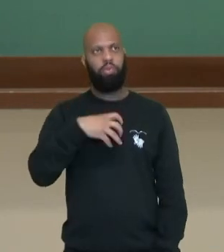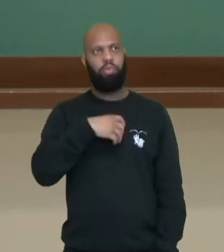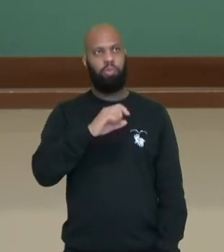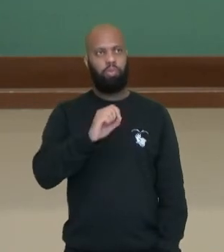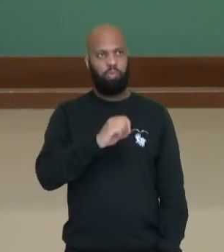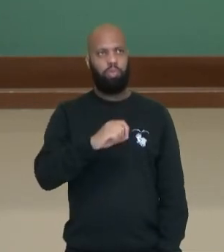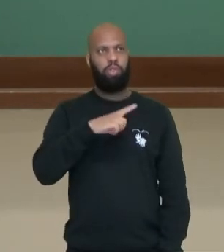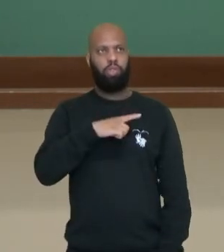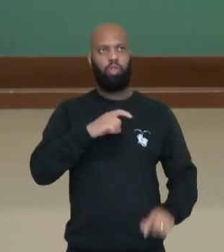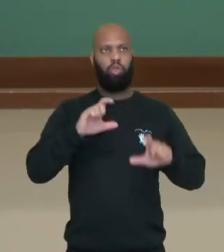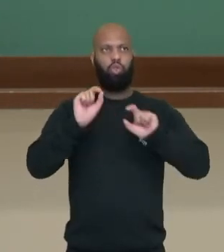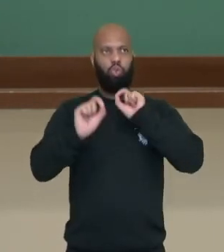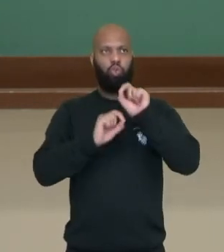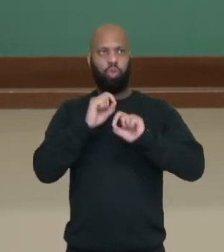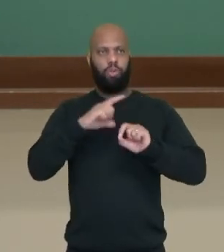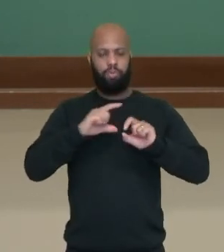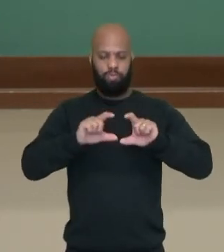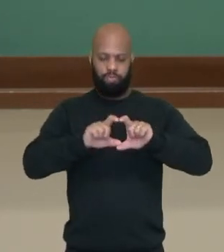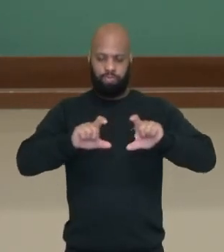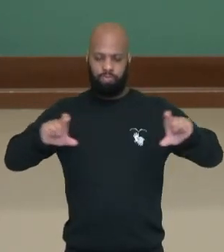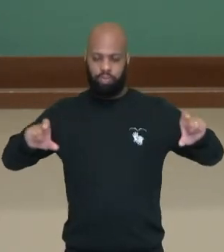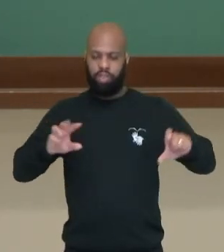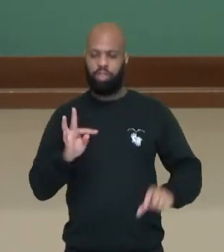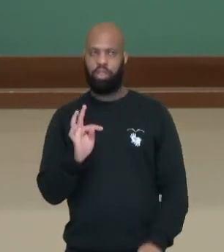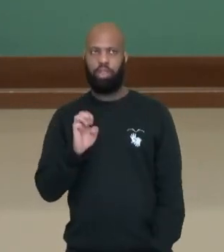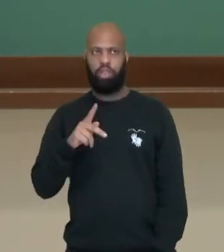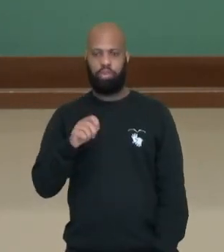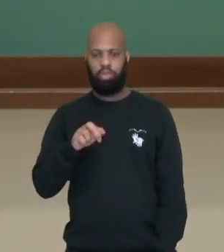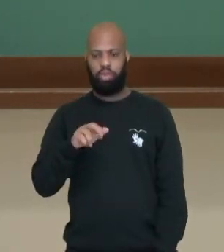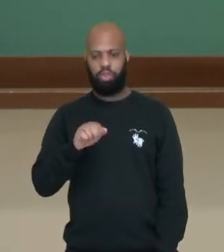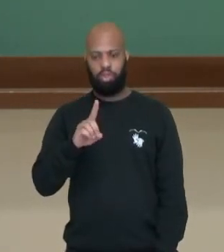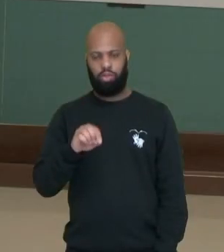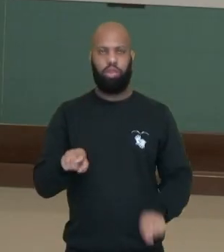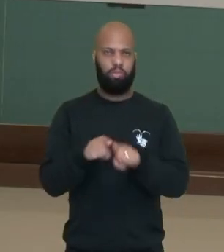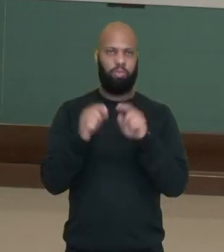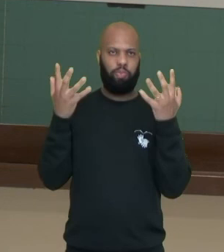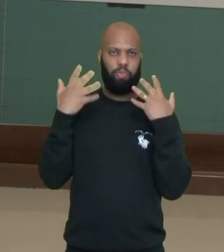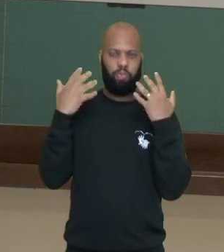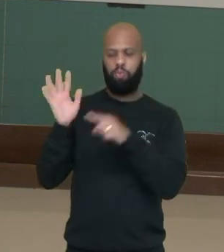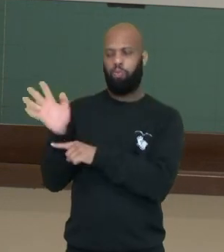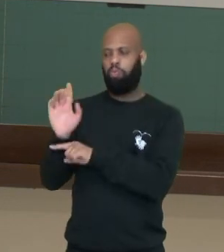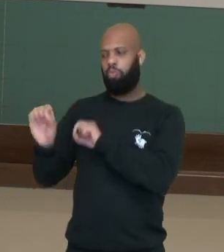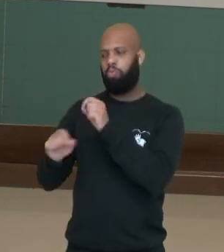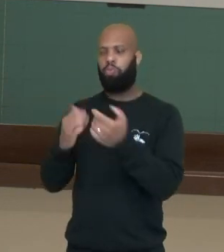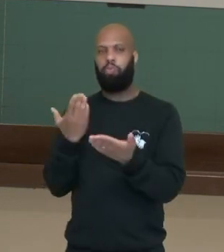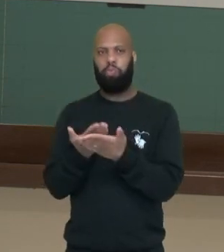temperado, mas tem alguma parte que também é tropical. Nesse vídeo nós